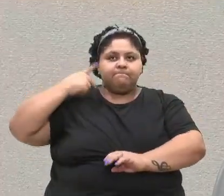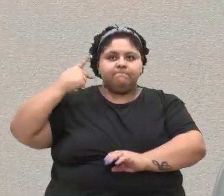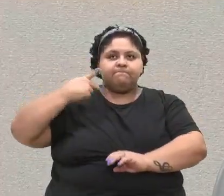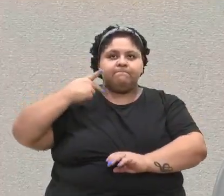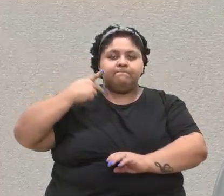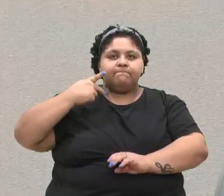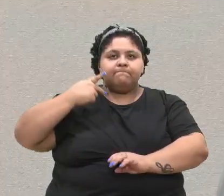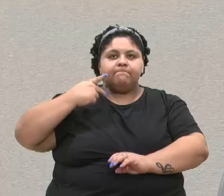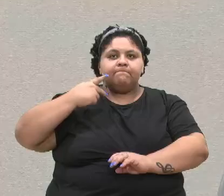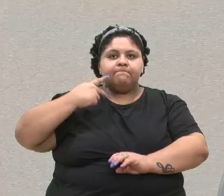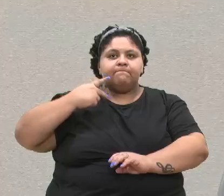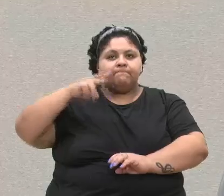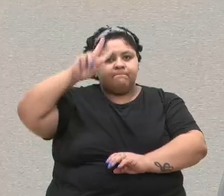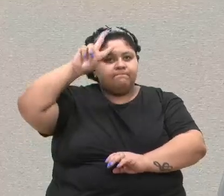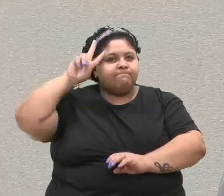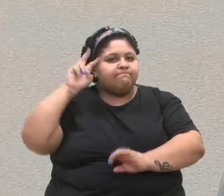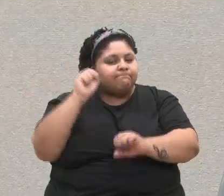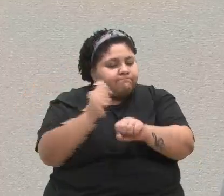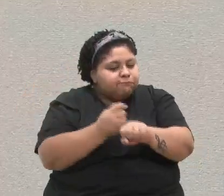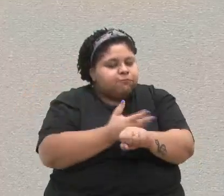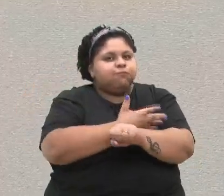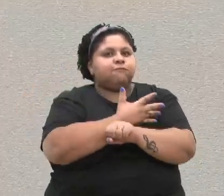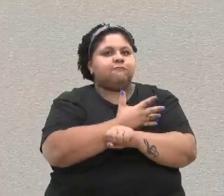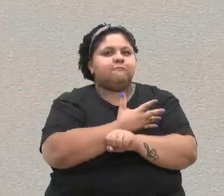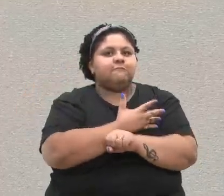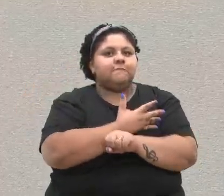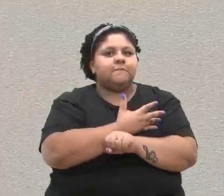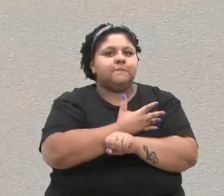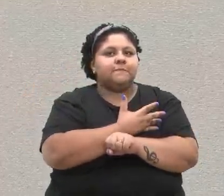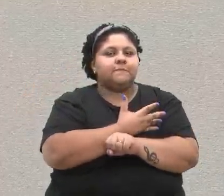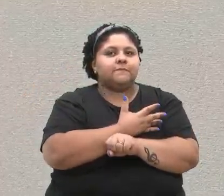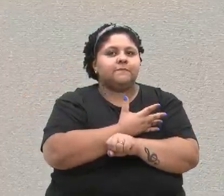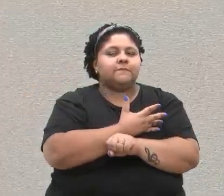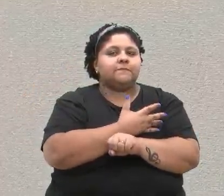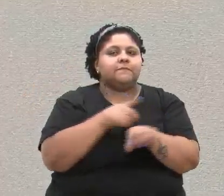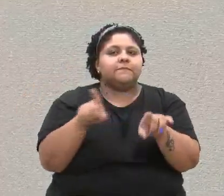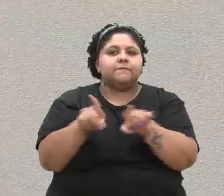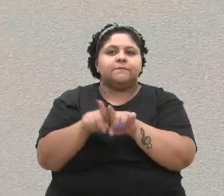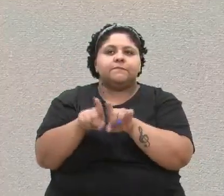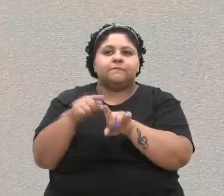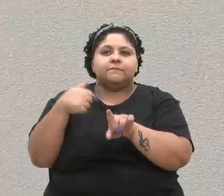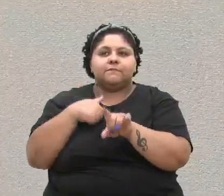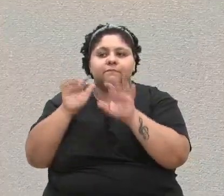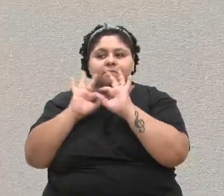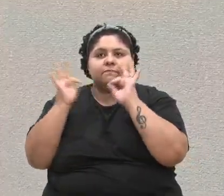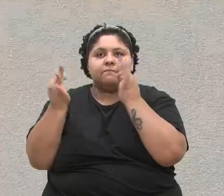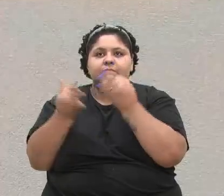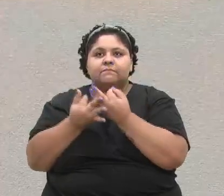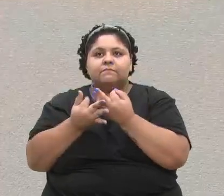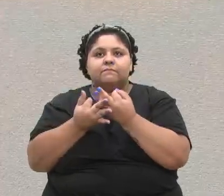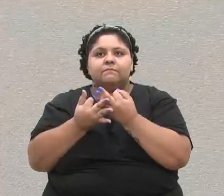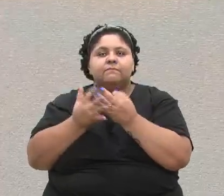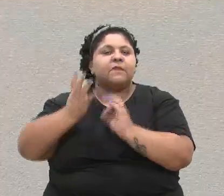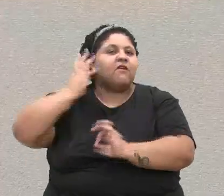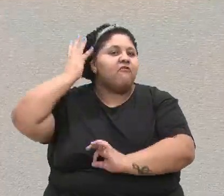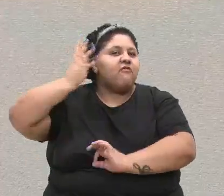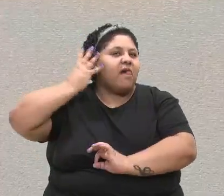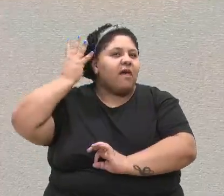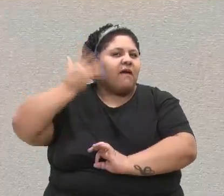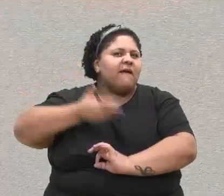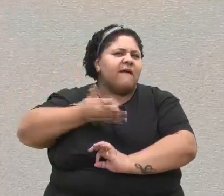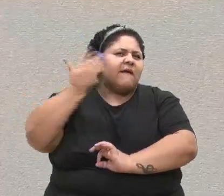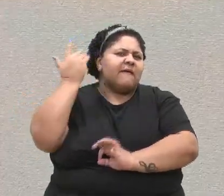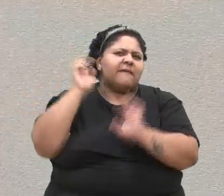senhor emocionou muito, me emocionou muito e emocionou muito a minha família, quando o senhor fez aquele discurso, naquela